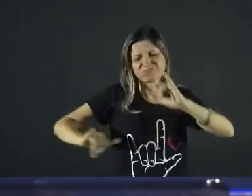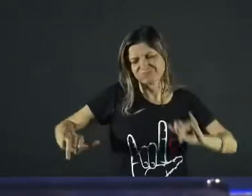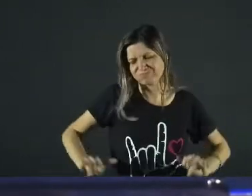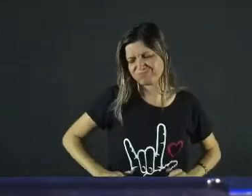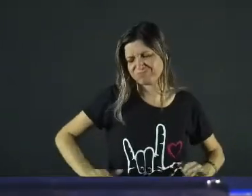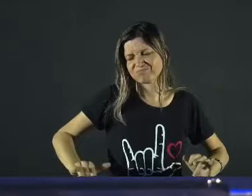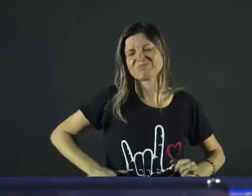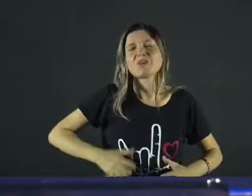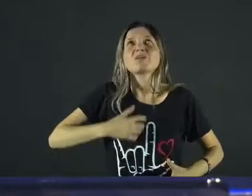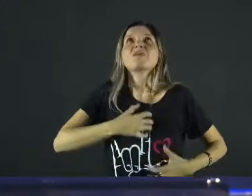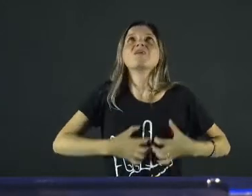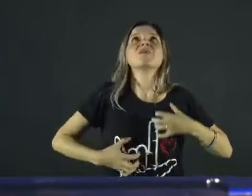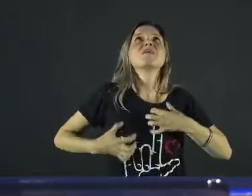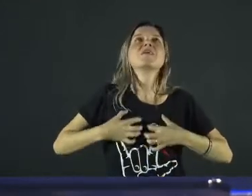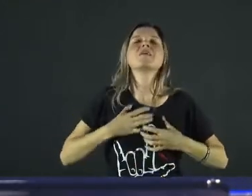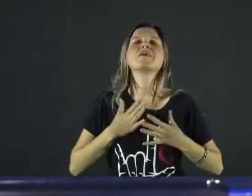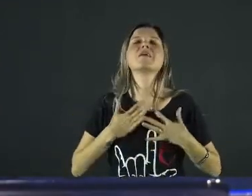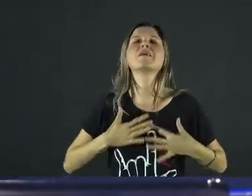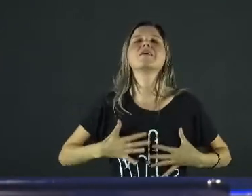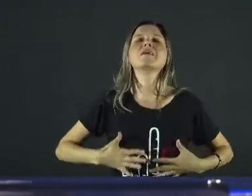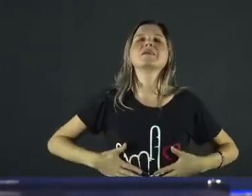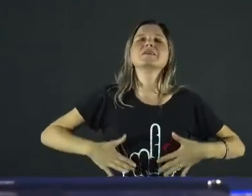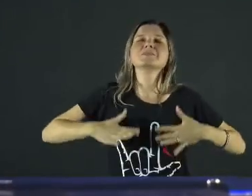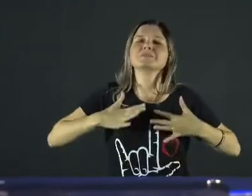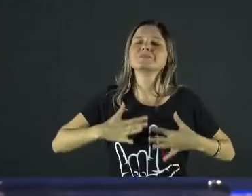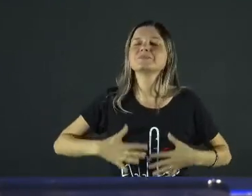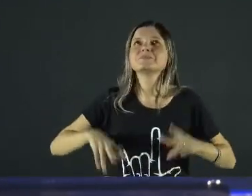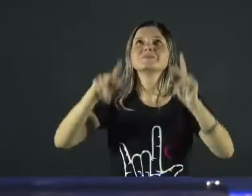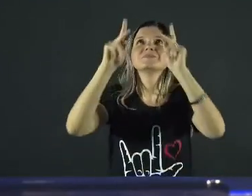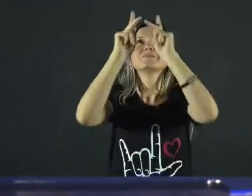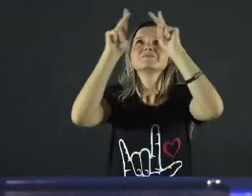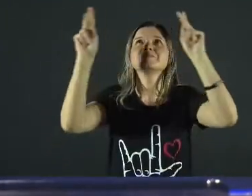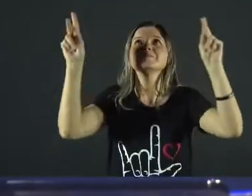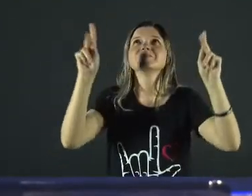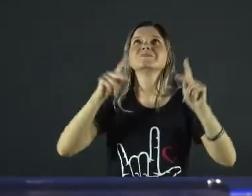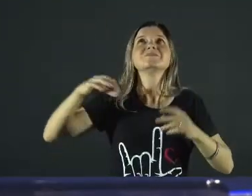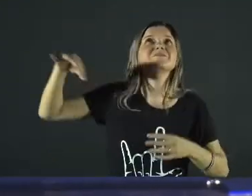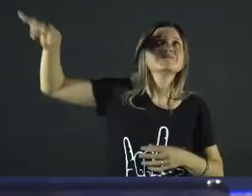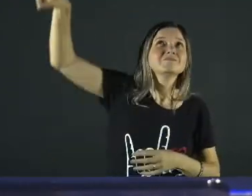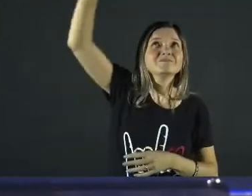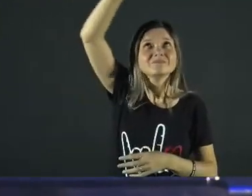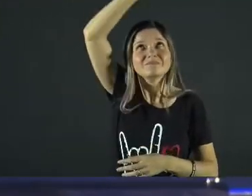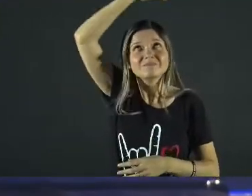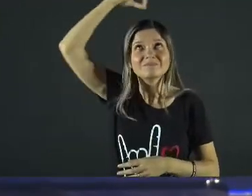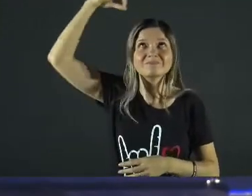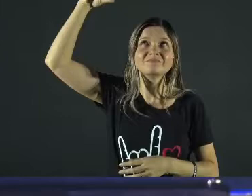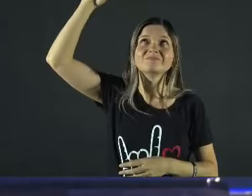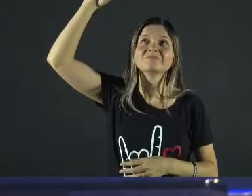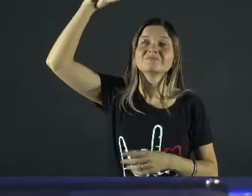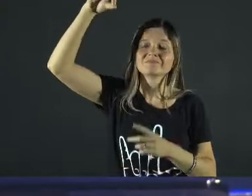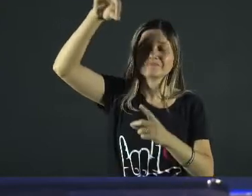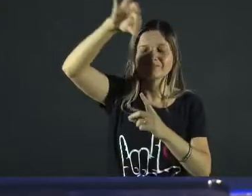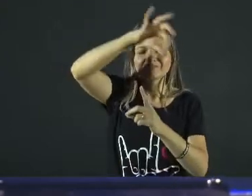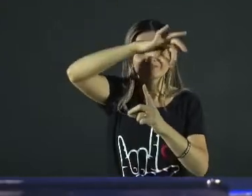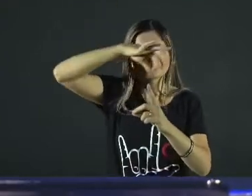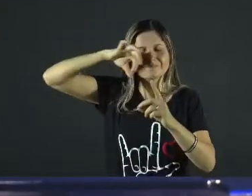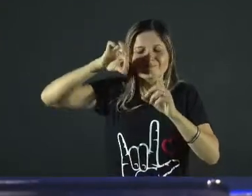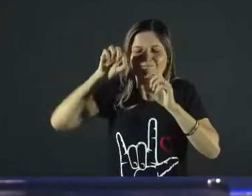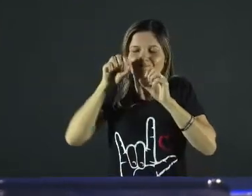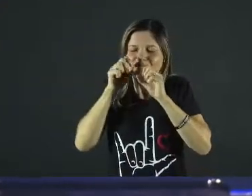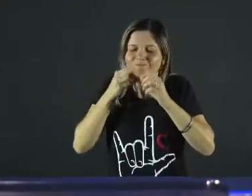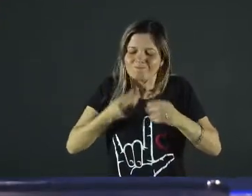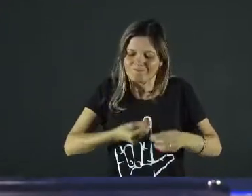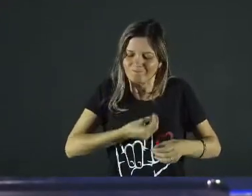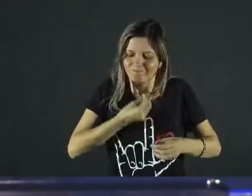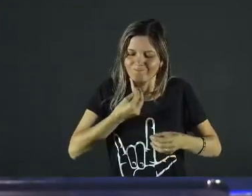nós sentimos aconchego, tranquilidade. Espírito de Deus, visita cada família